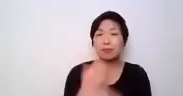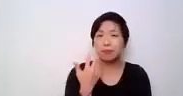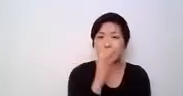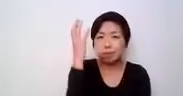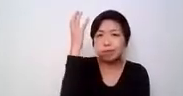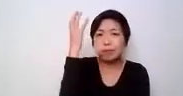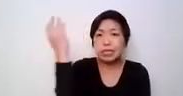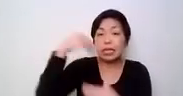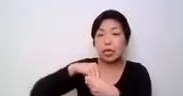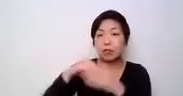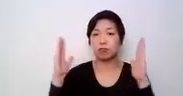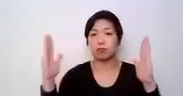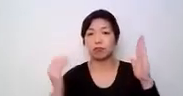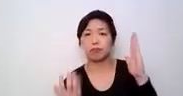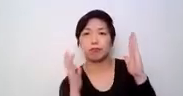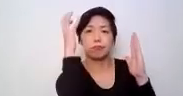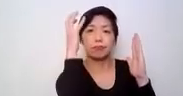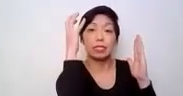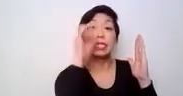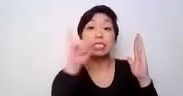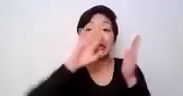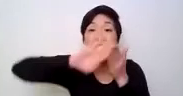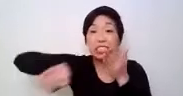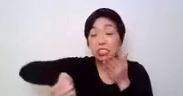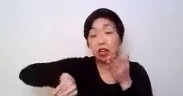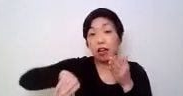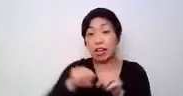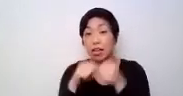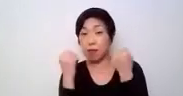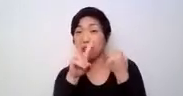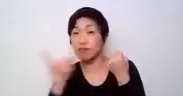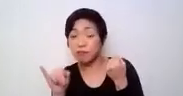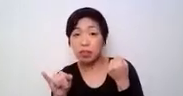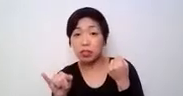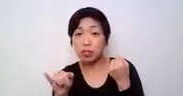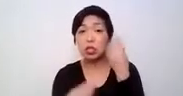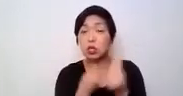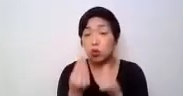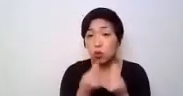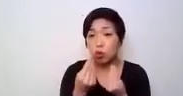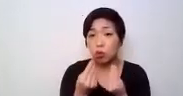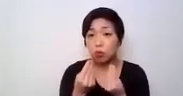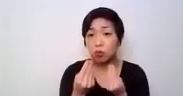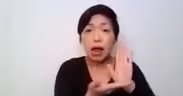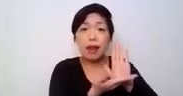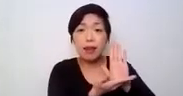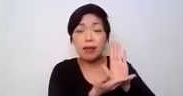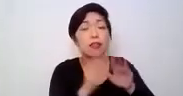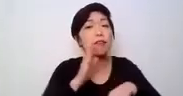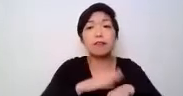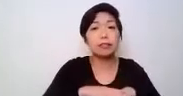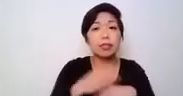mausoléu se a gente tirar ela o que vai acontecer e esse dano que ficou como o Lino interviria ou como a gente deve